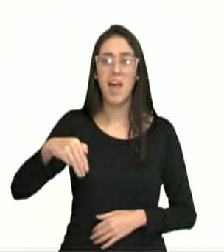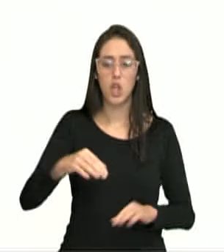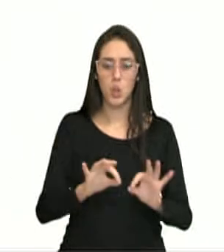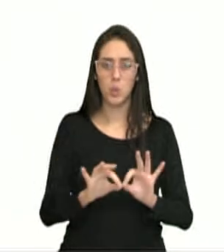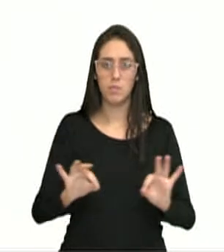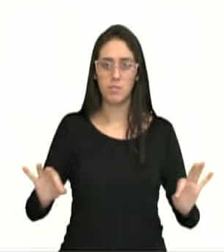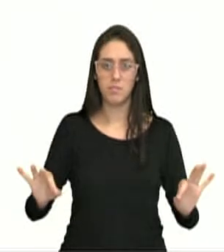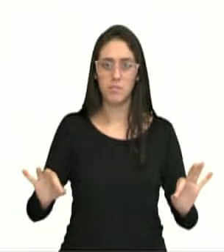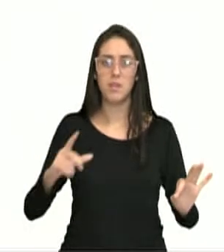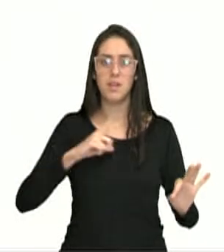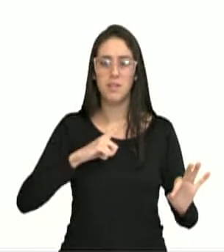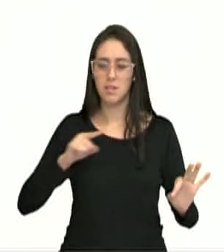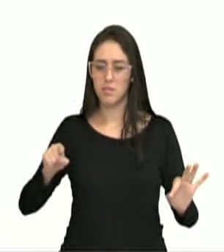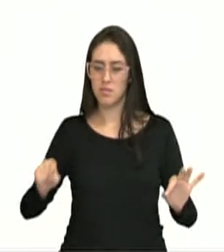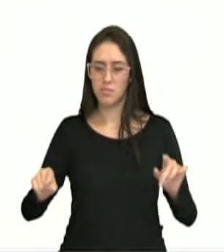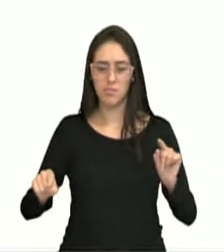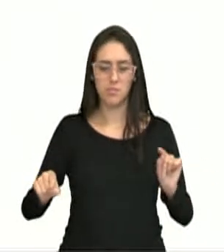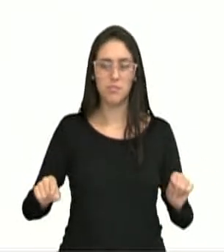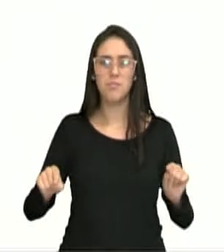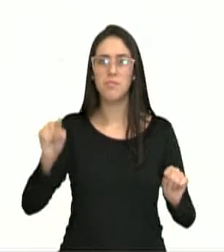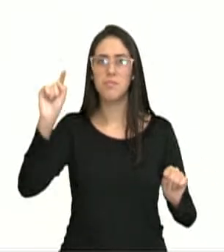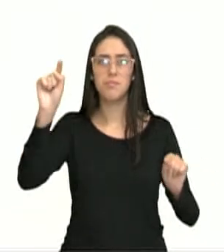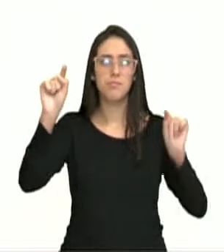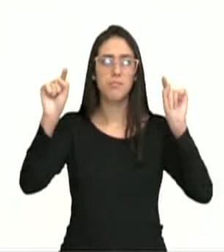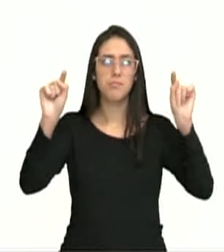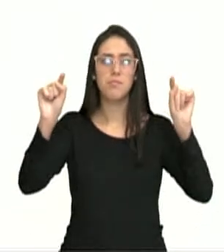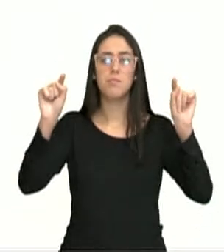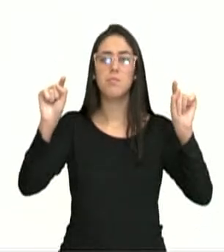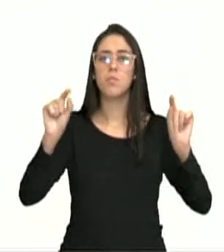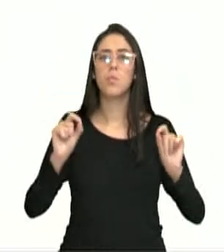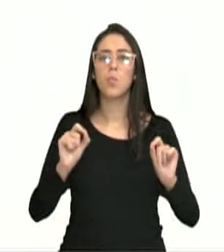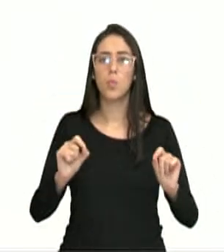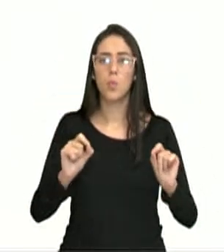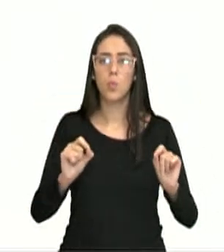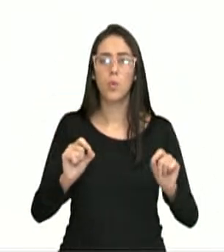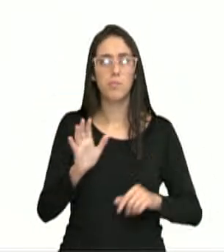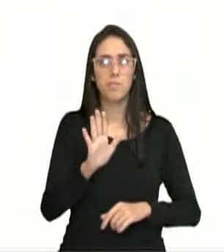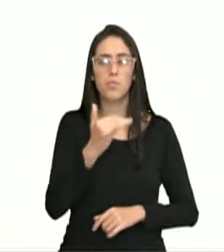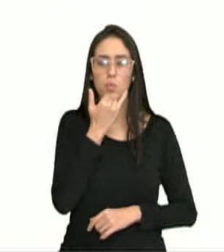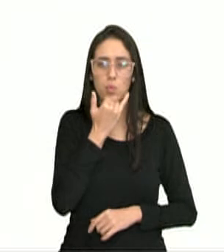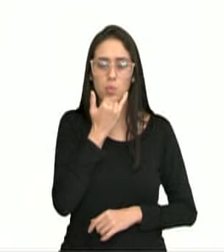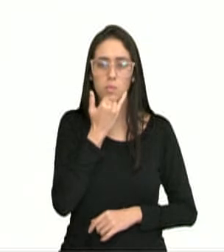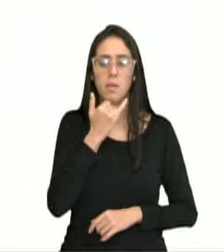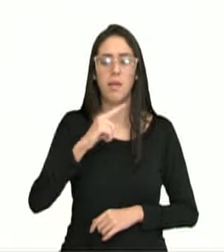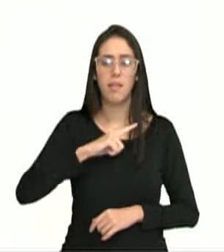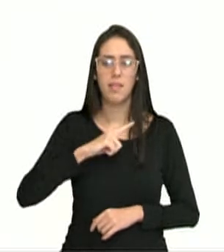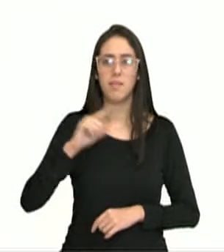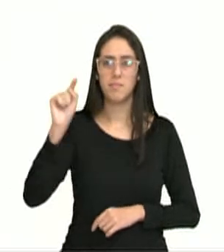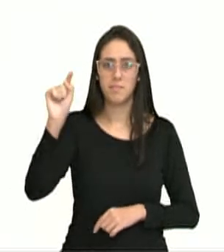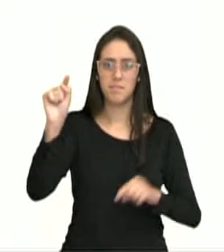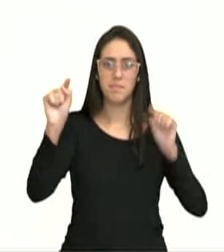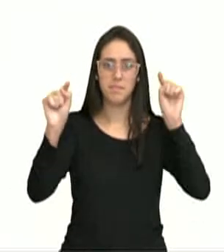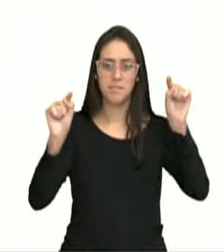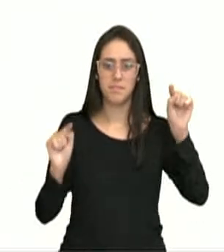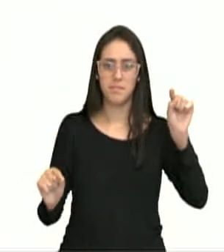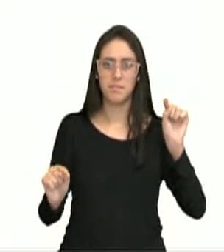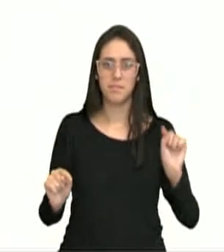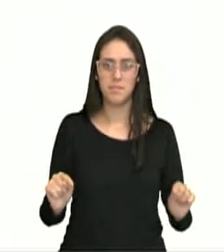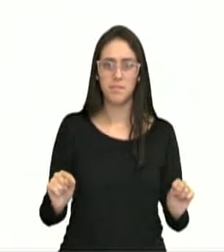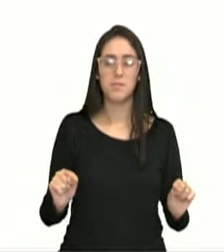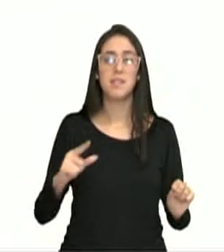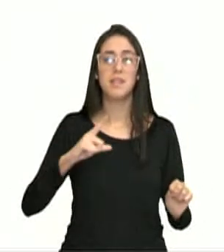E os vértices desses pontos, aliás, os vértices desse quadrado são os pontos